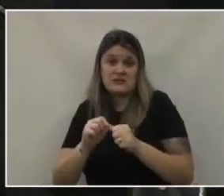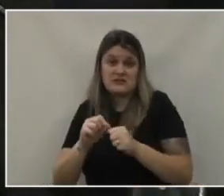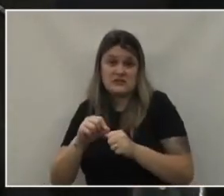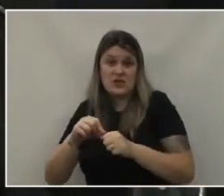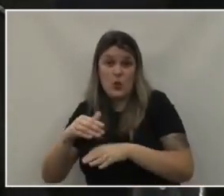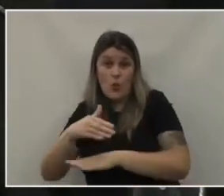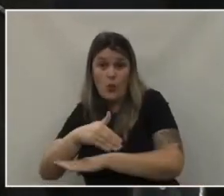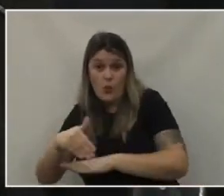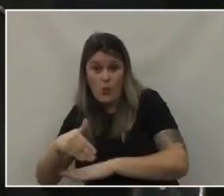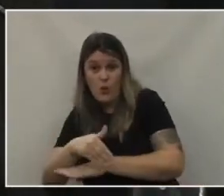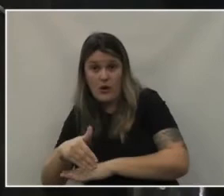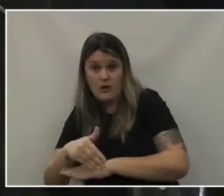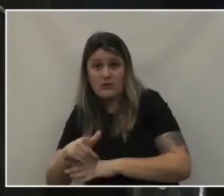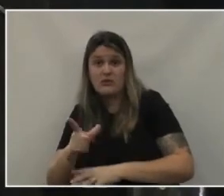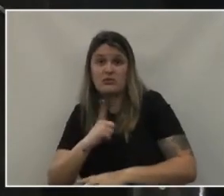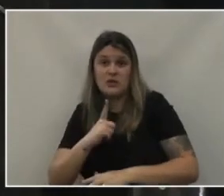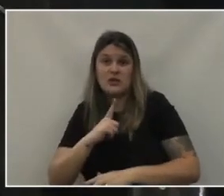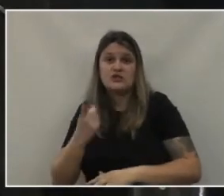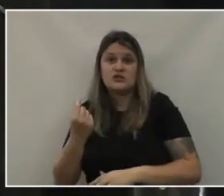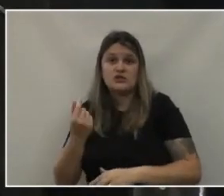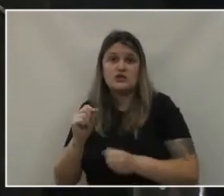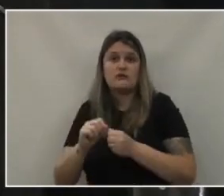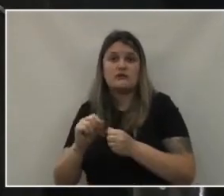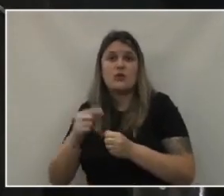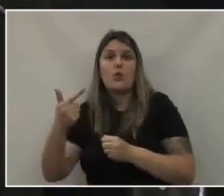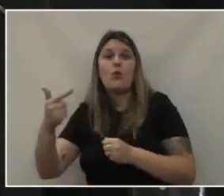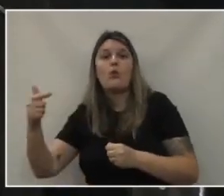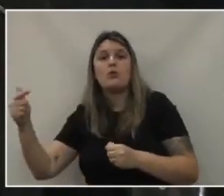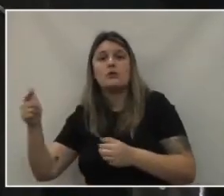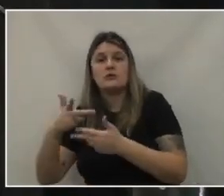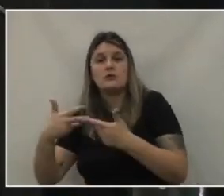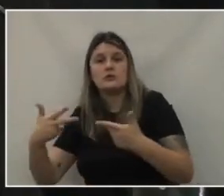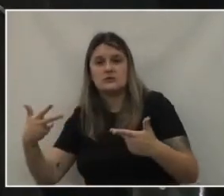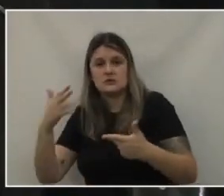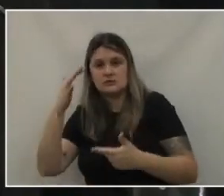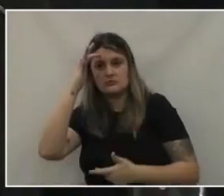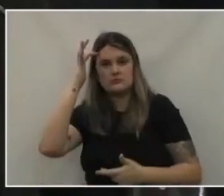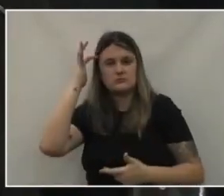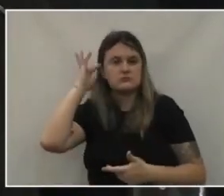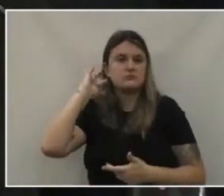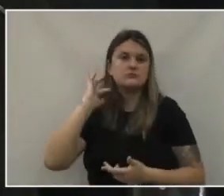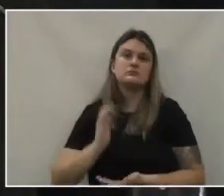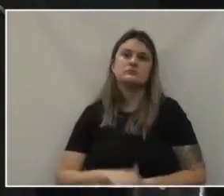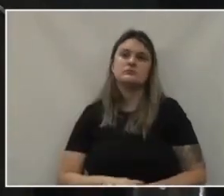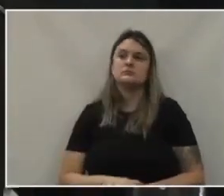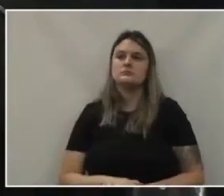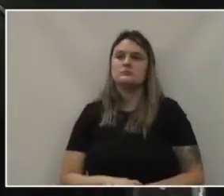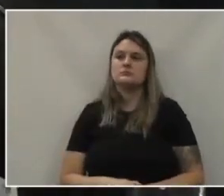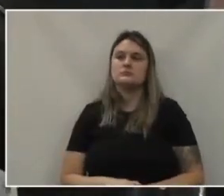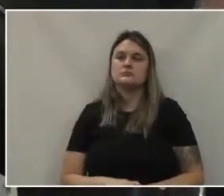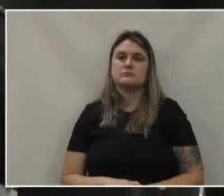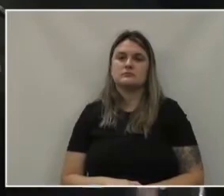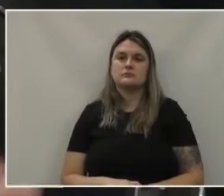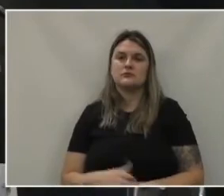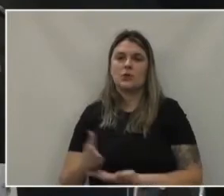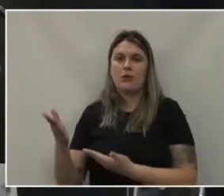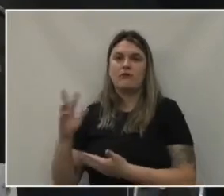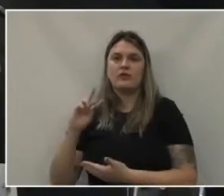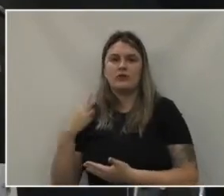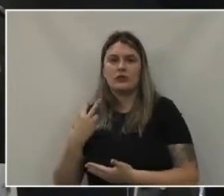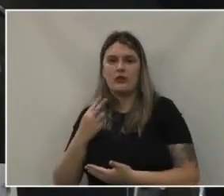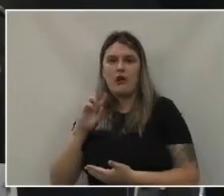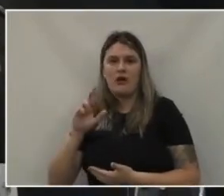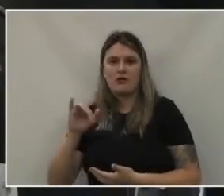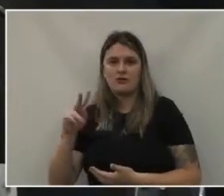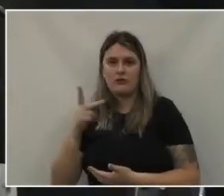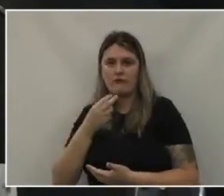uma possível rua, tem dinheiro para fazer e achar soluções para outros problemas aí, como o Rático, que citou vários.